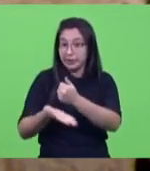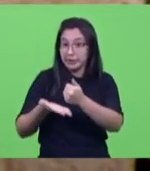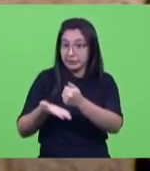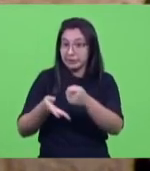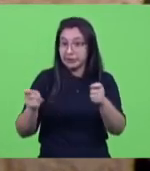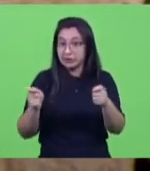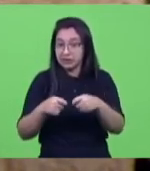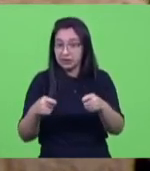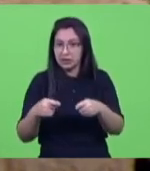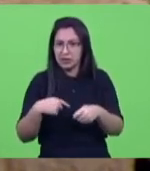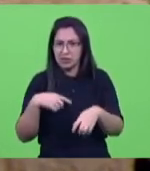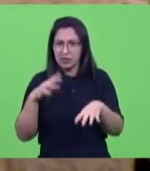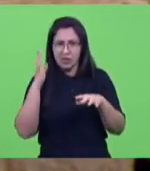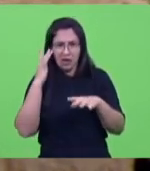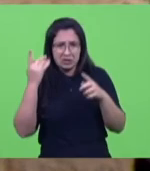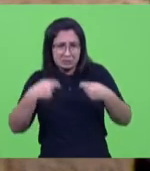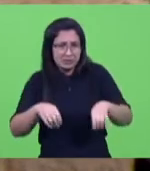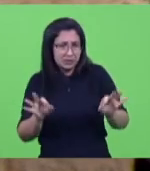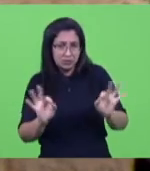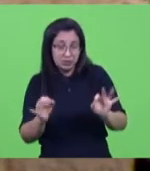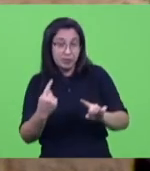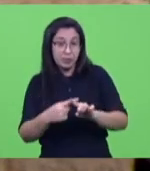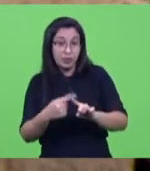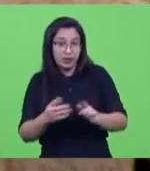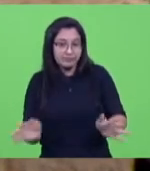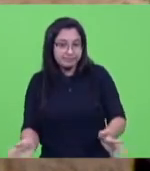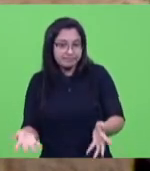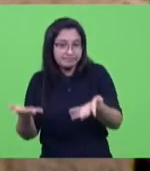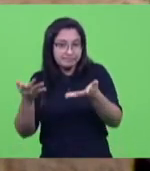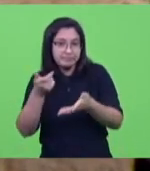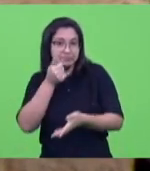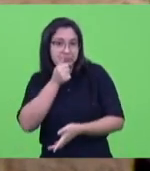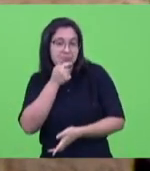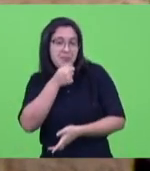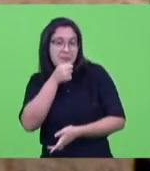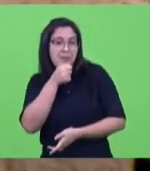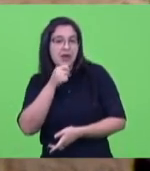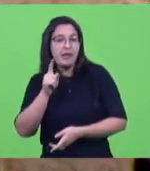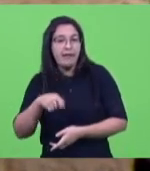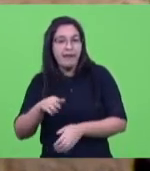que nem precisa, porque o incentivo dos pais é o maior incentivo,